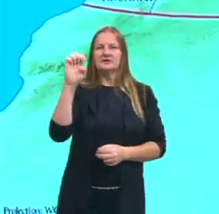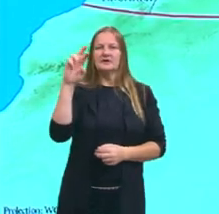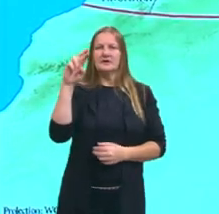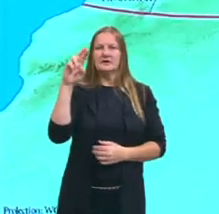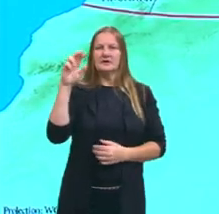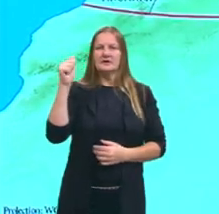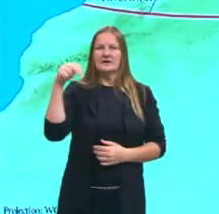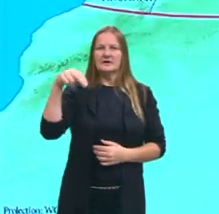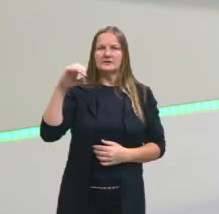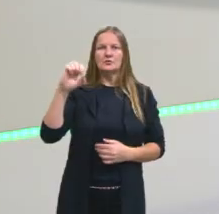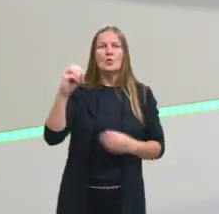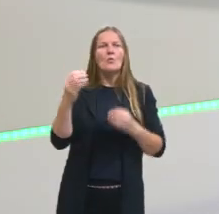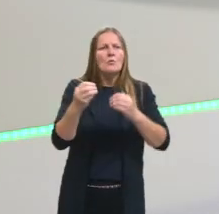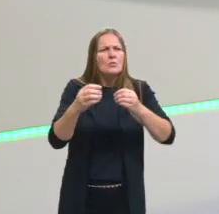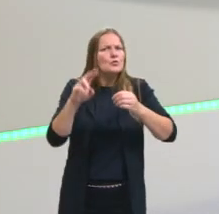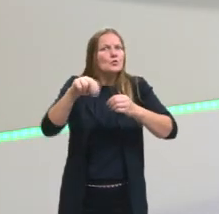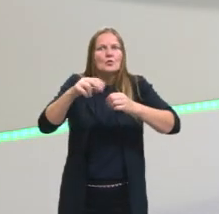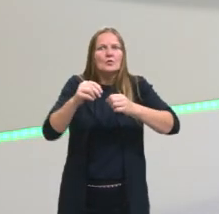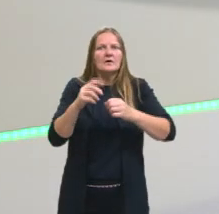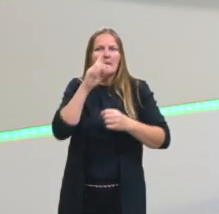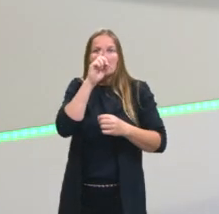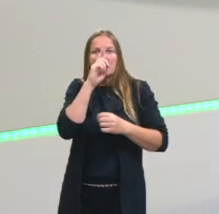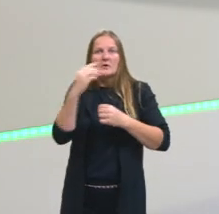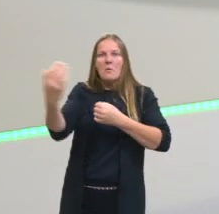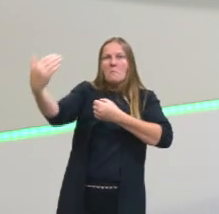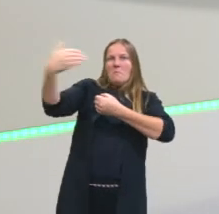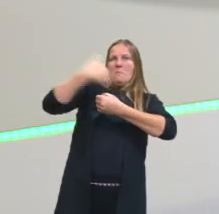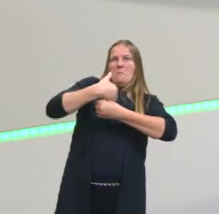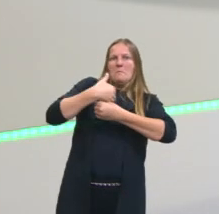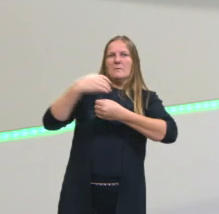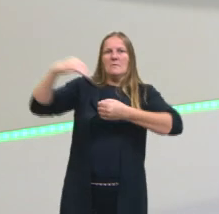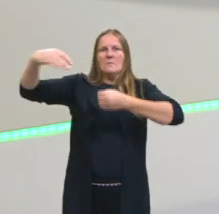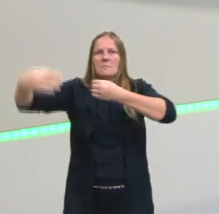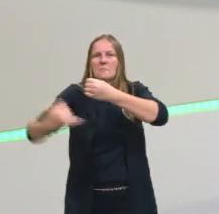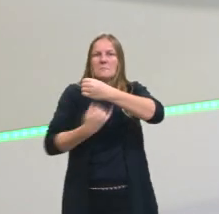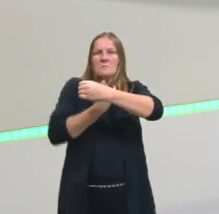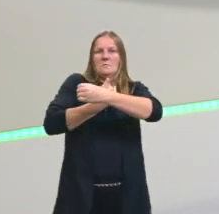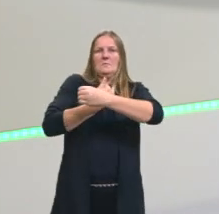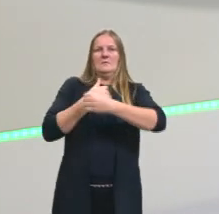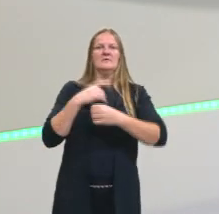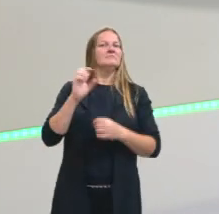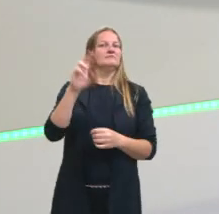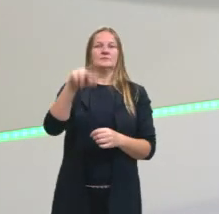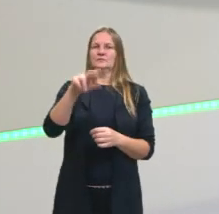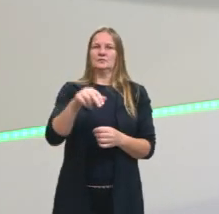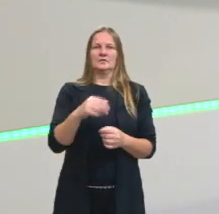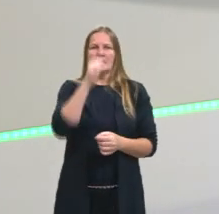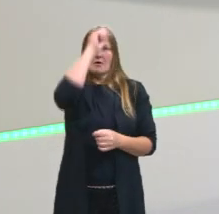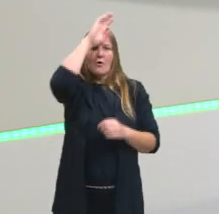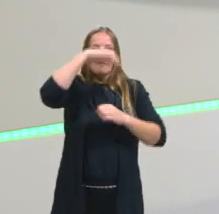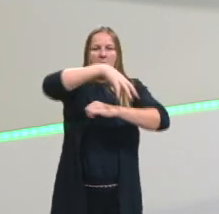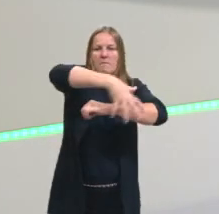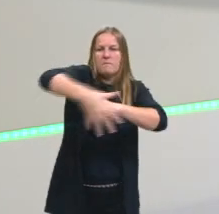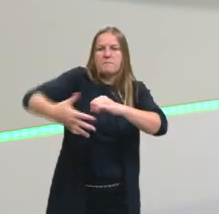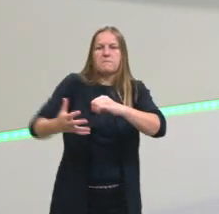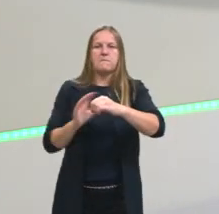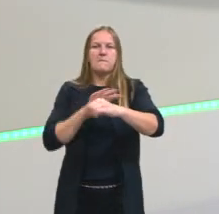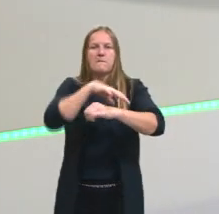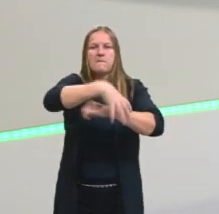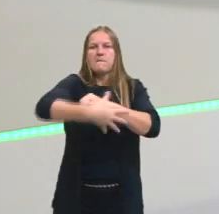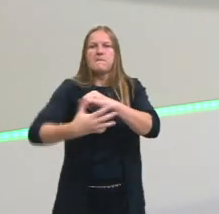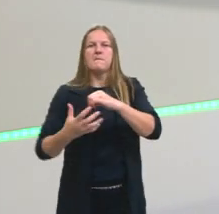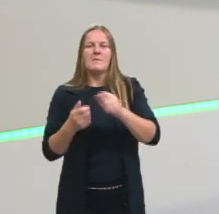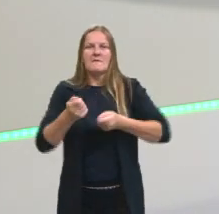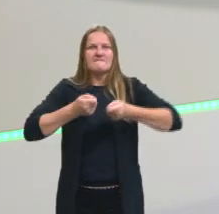corriam risco de serem invadidos via o mar né maritimamente então vou mais estava segura e